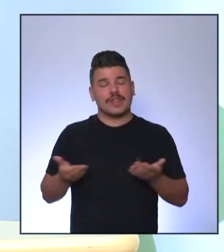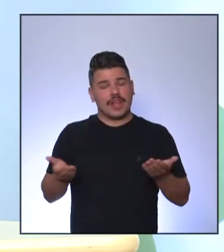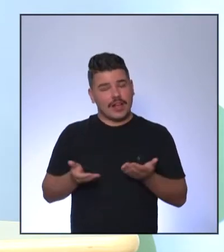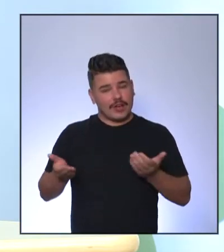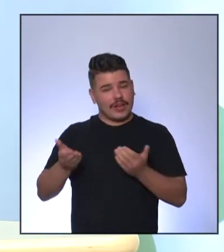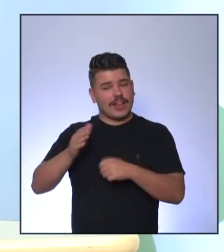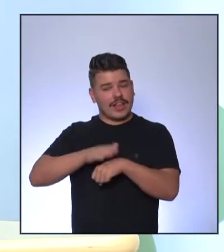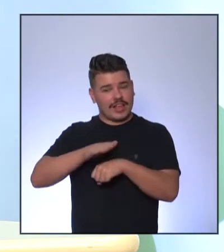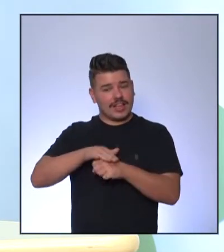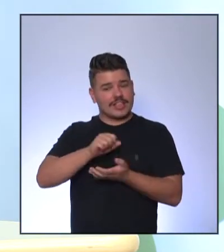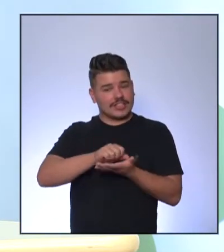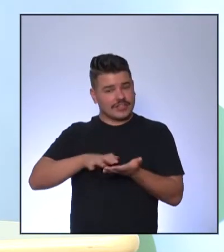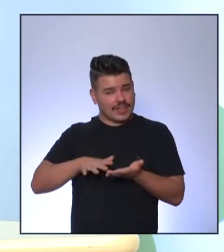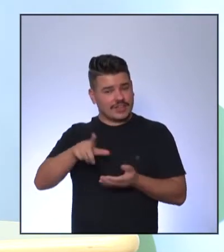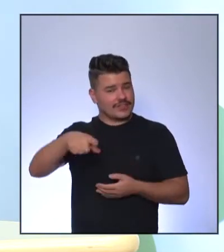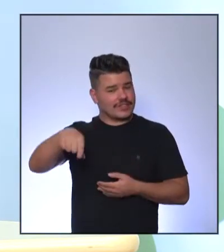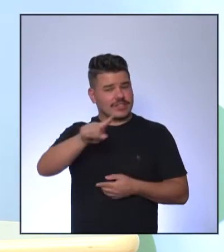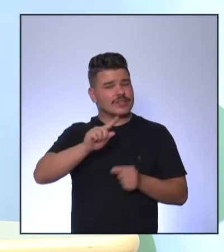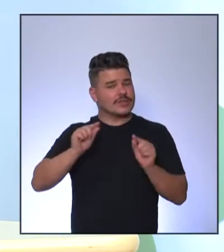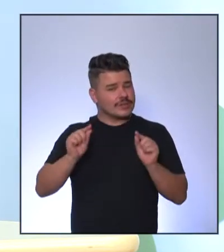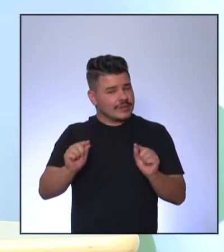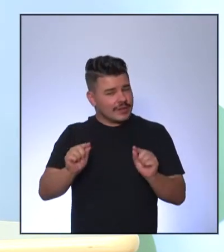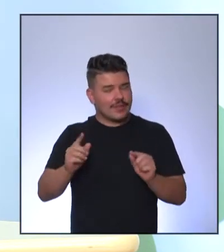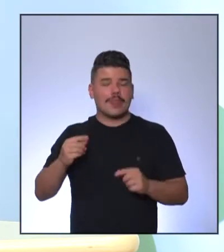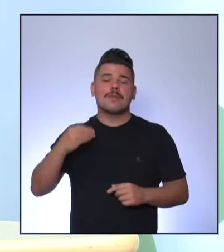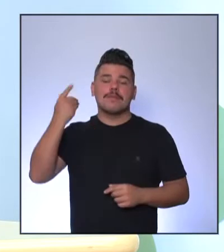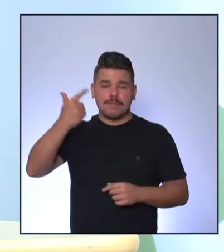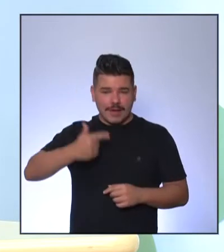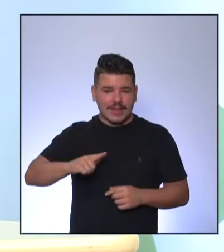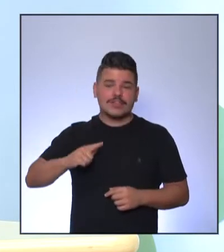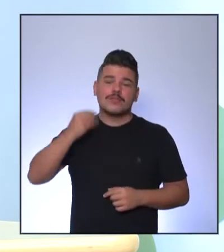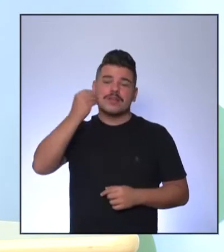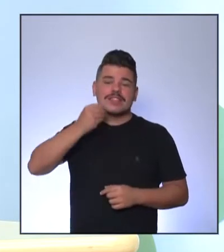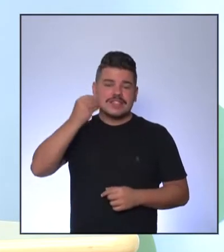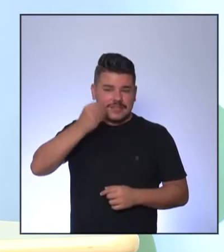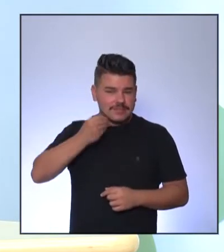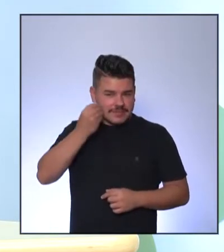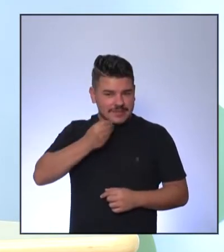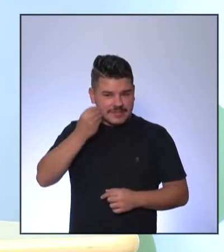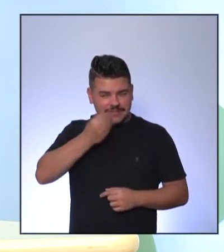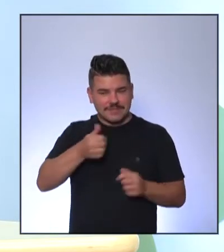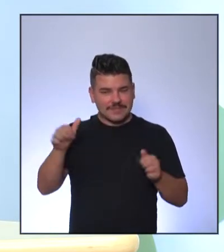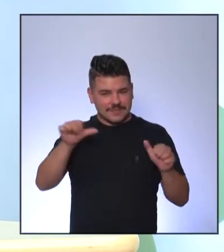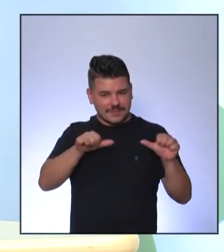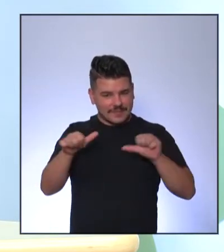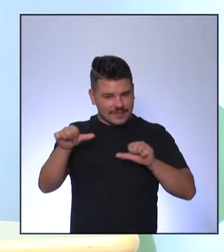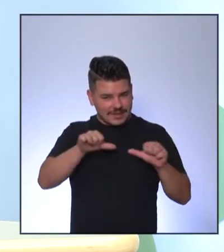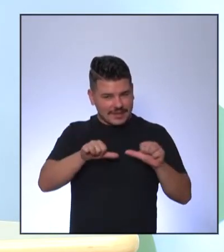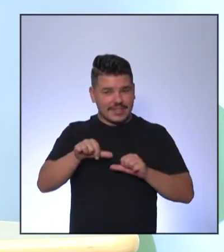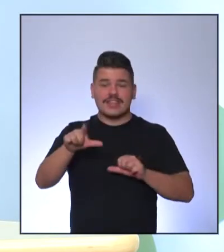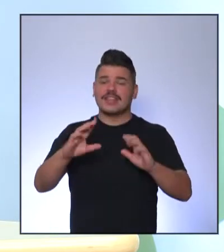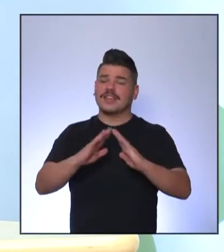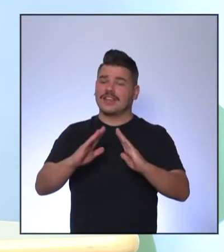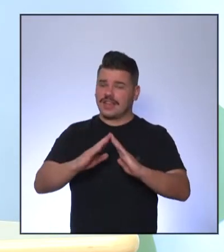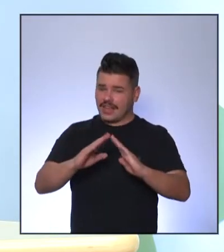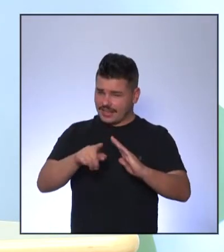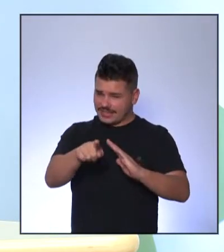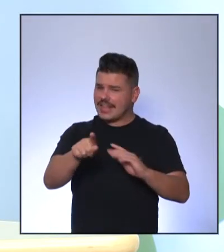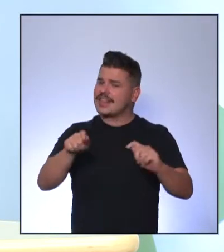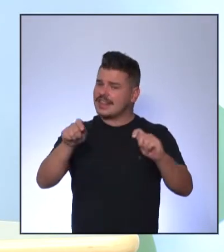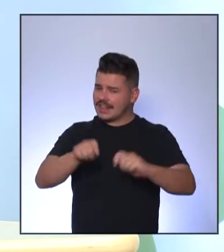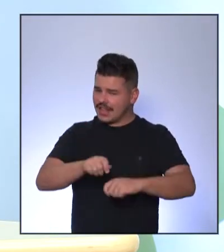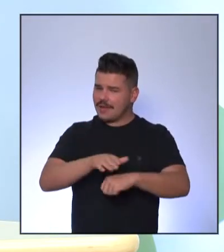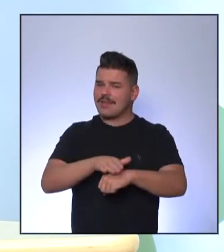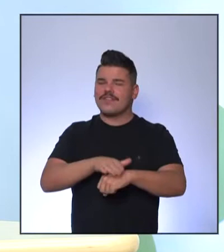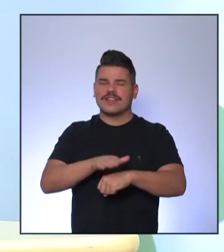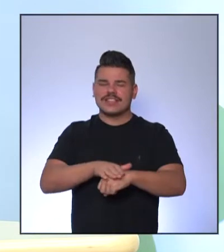seguinte. Nós vamos fazer mais um experimento agora. Para esse experimento, que também pode ser reproduzido na casa de vocês, a gente